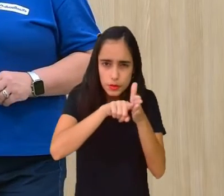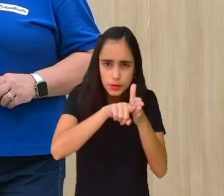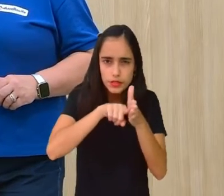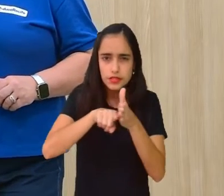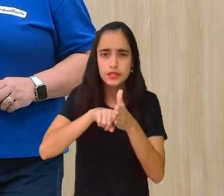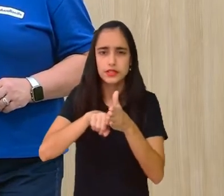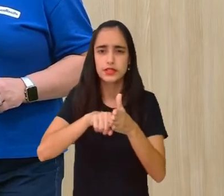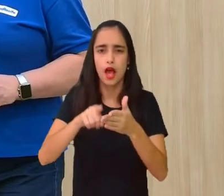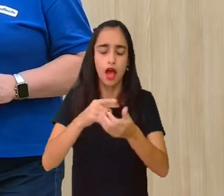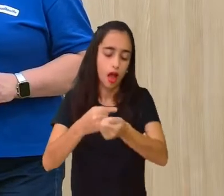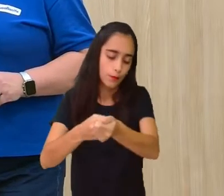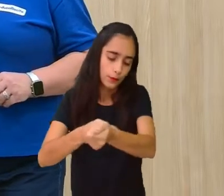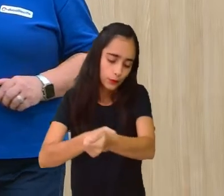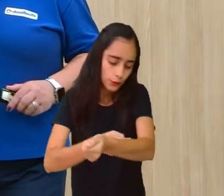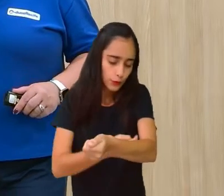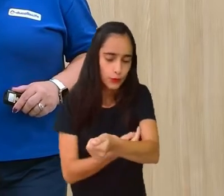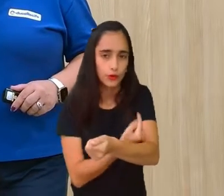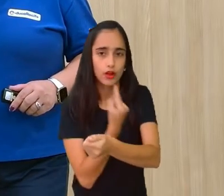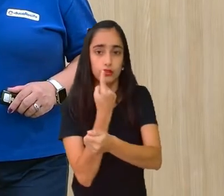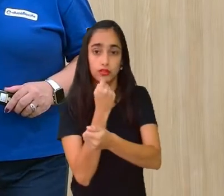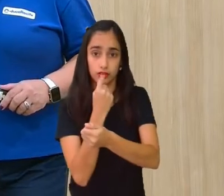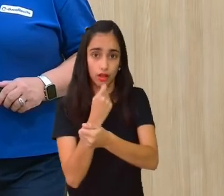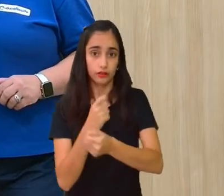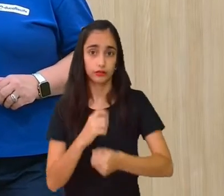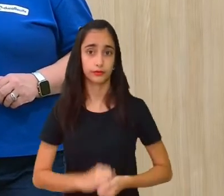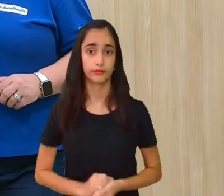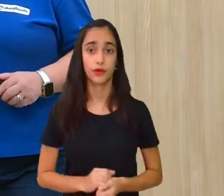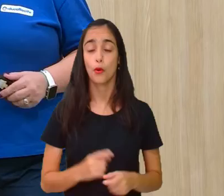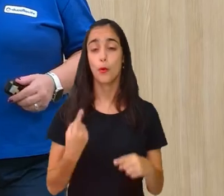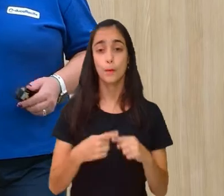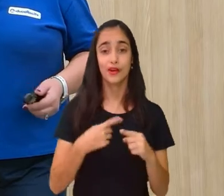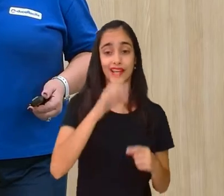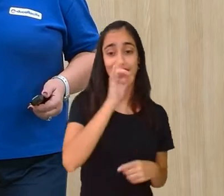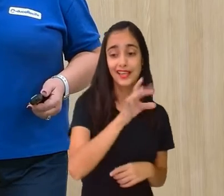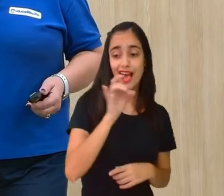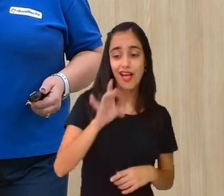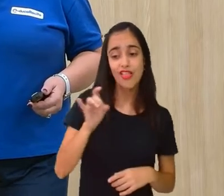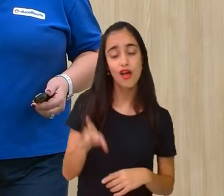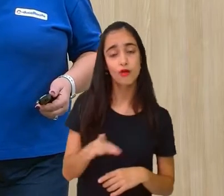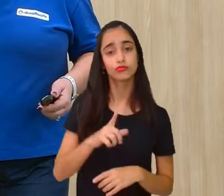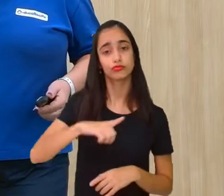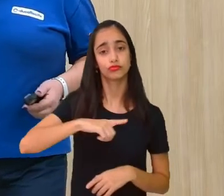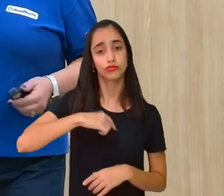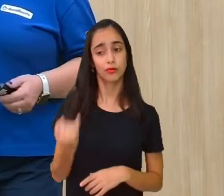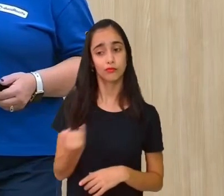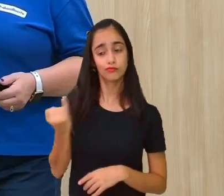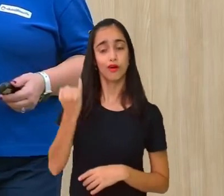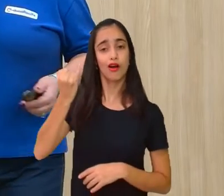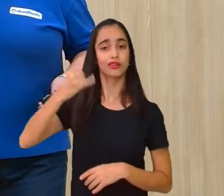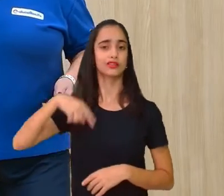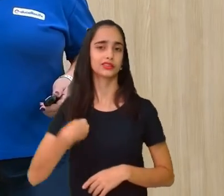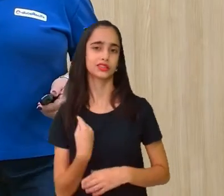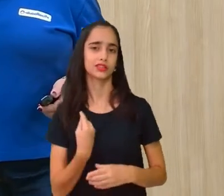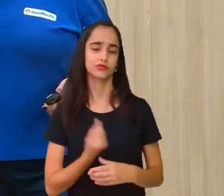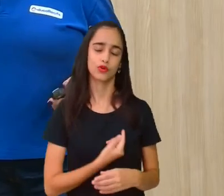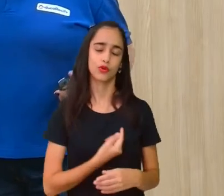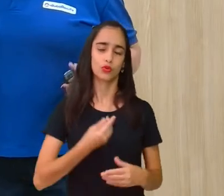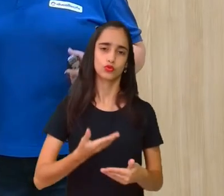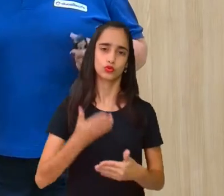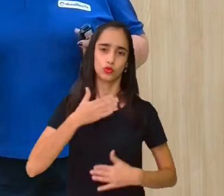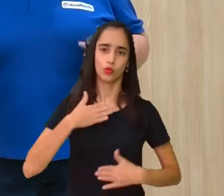compõem o nosso sangue, que cada uma tem importância dentro do bom funcionamento do nosso corpo. Então, essa seria a questão